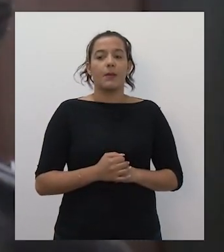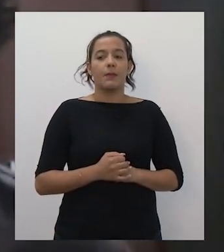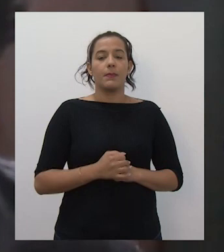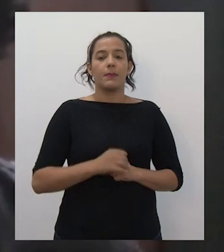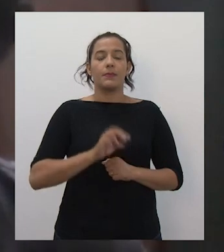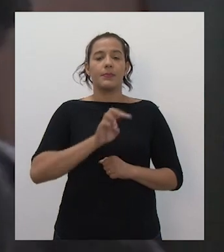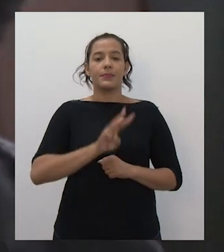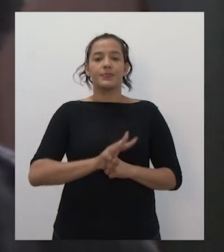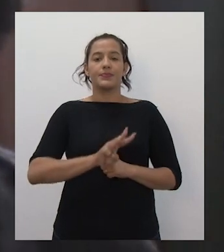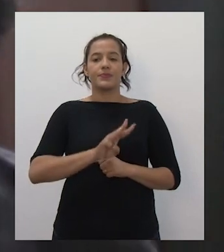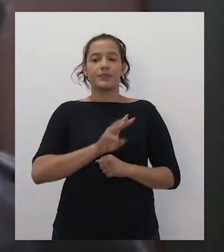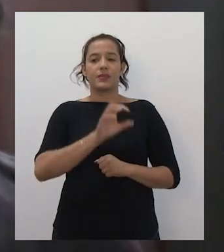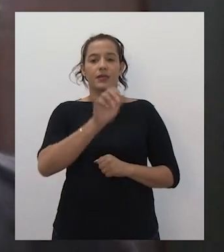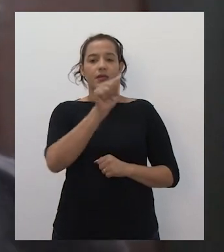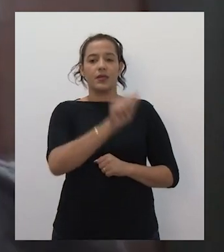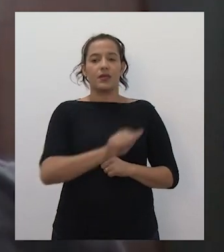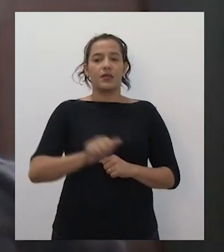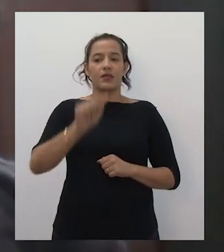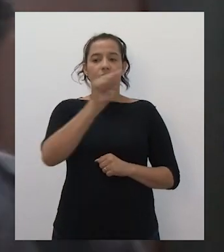Arroba